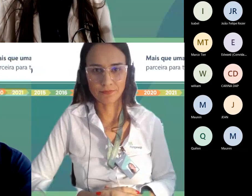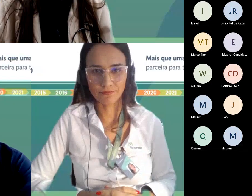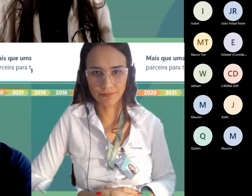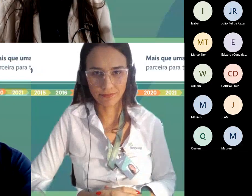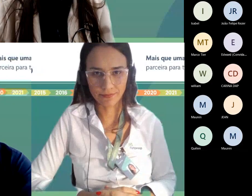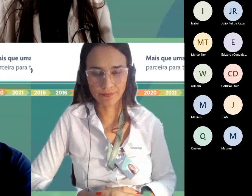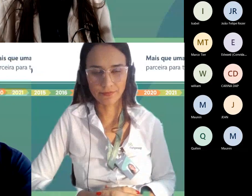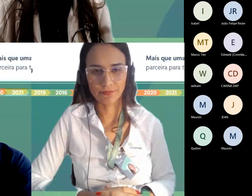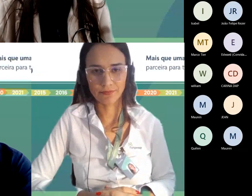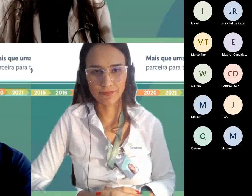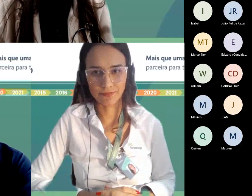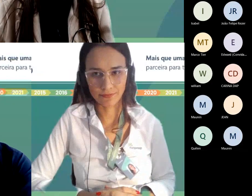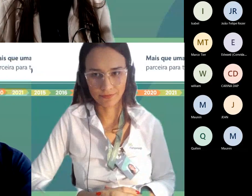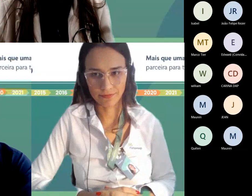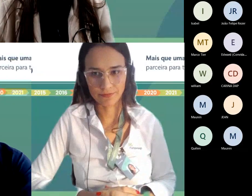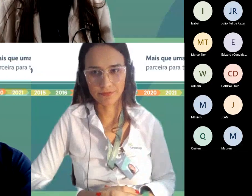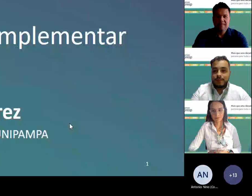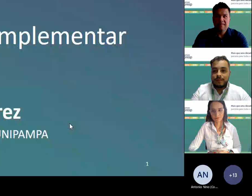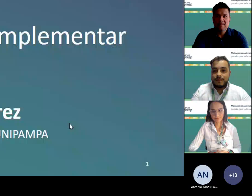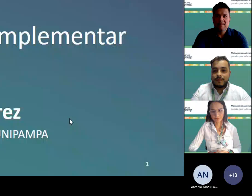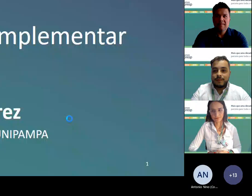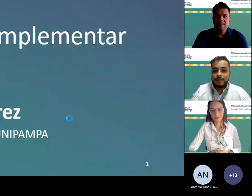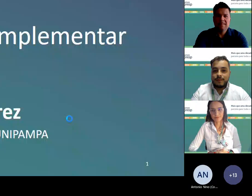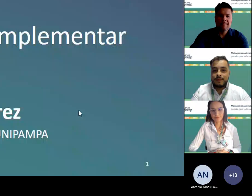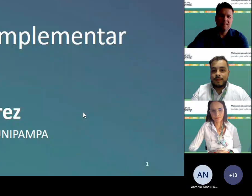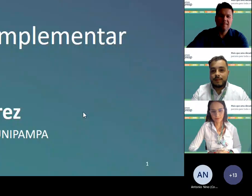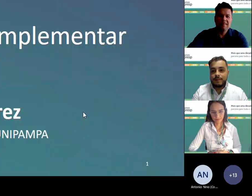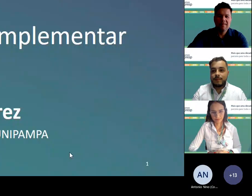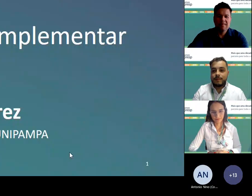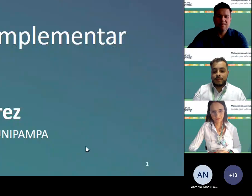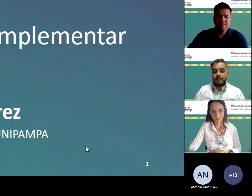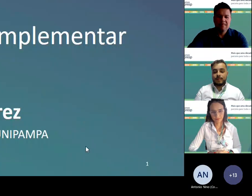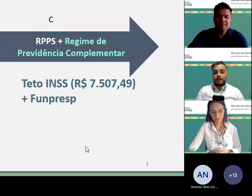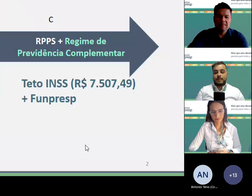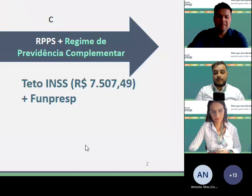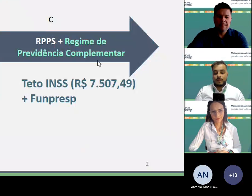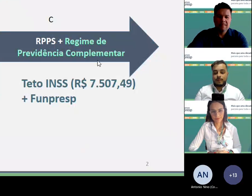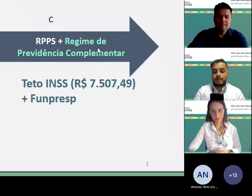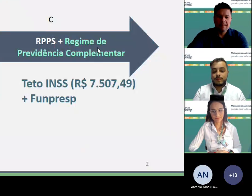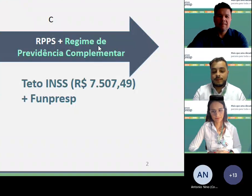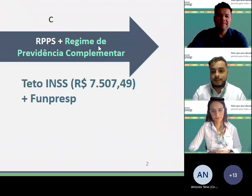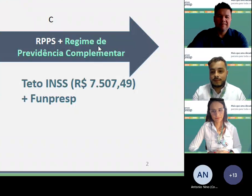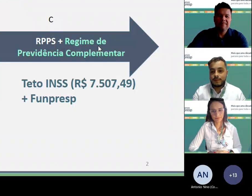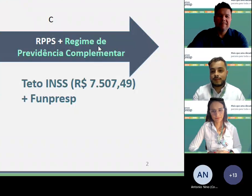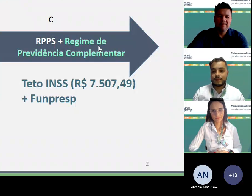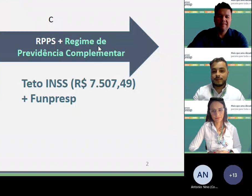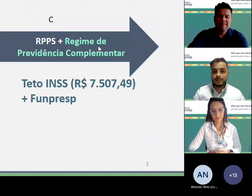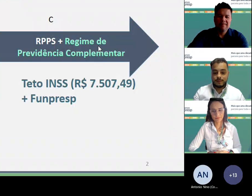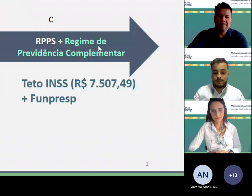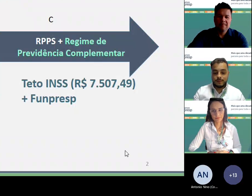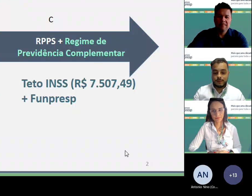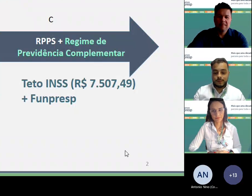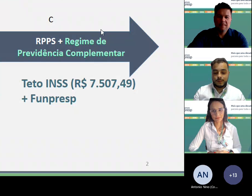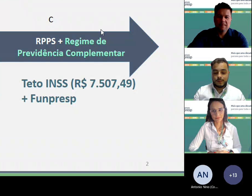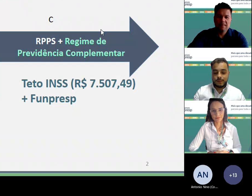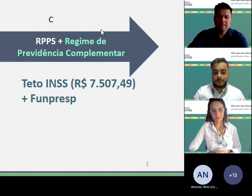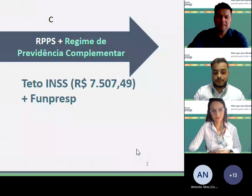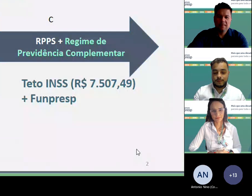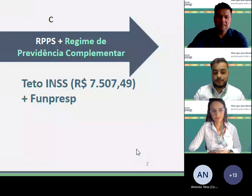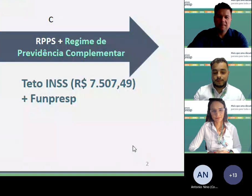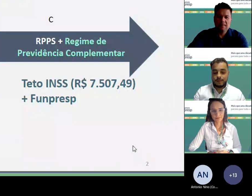vocês, para a gente já começar a nossa conversa, tá? Então, como eu falei no